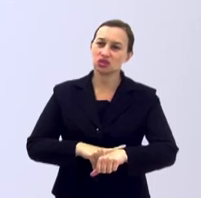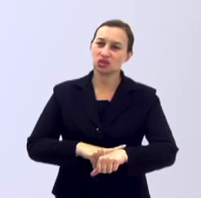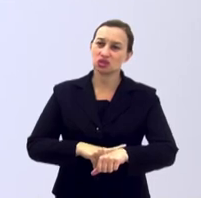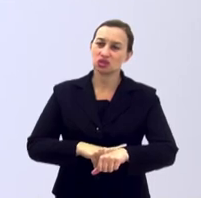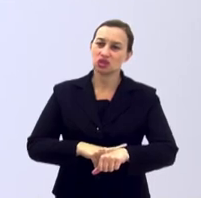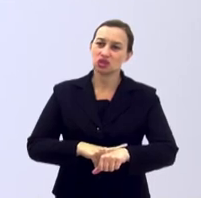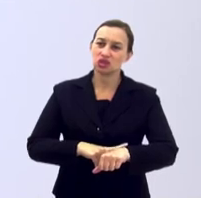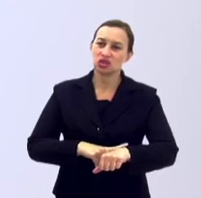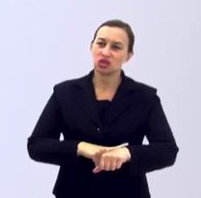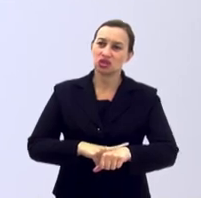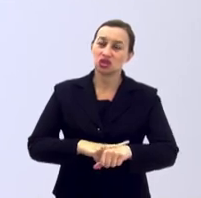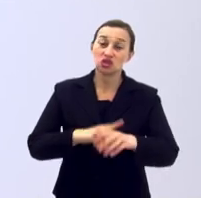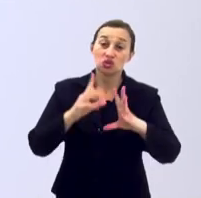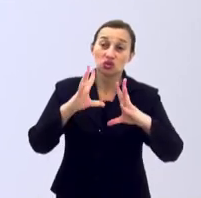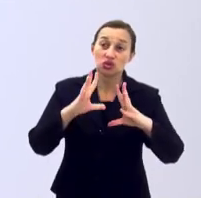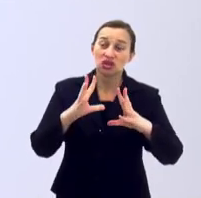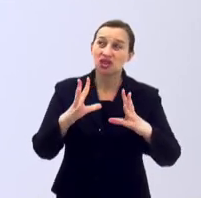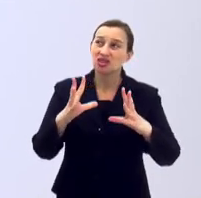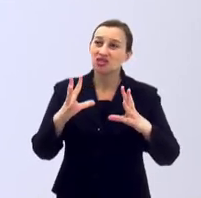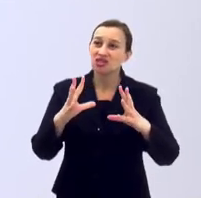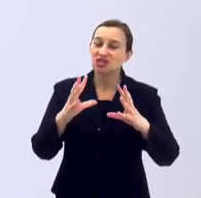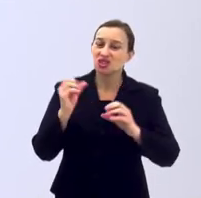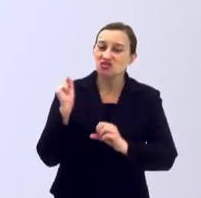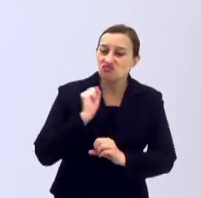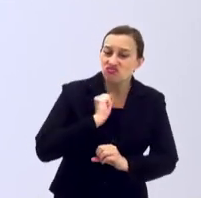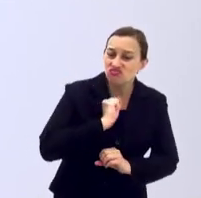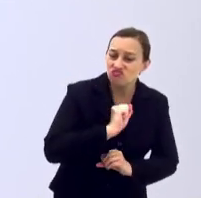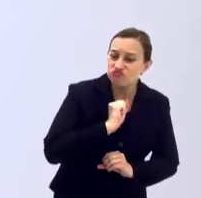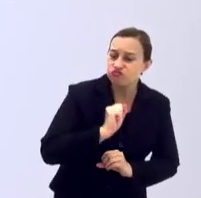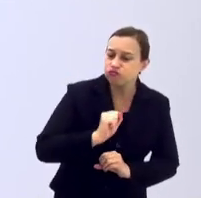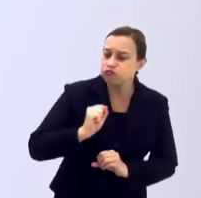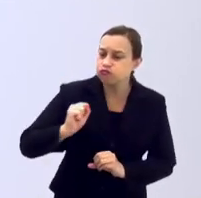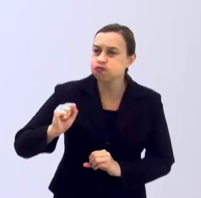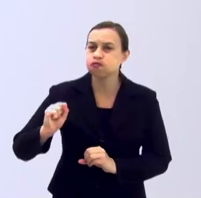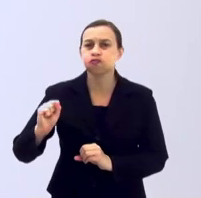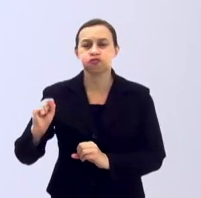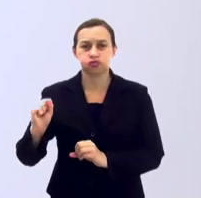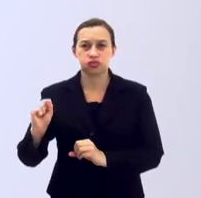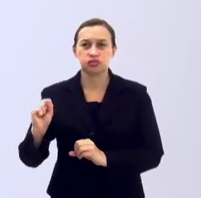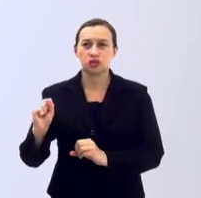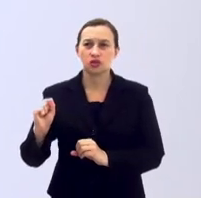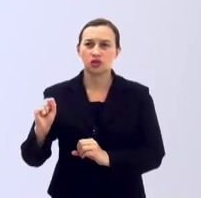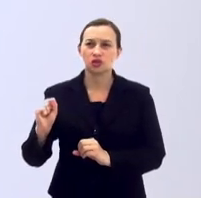Programa de extinção sistemática e sistêmica